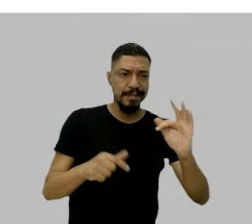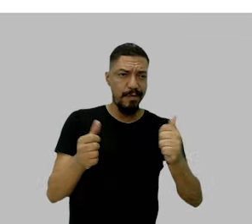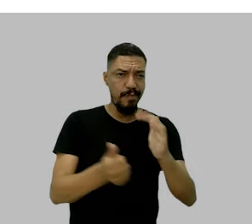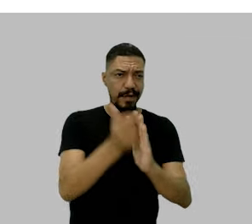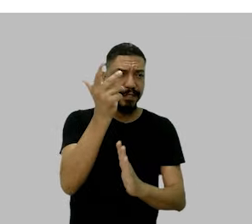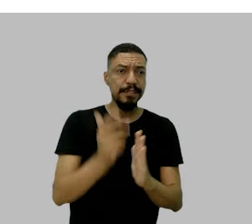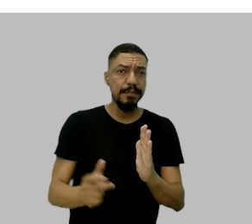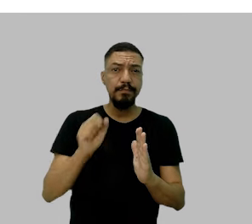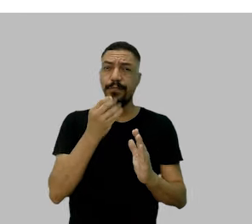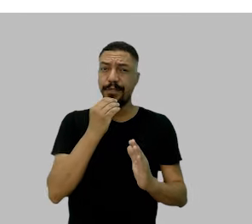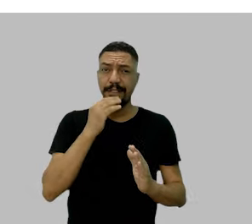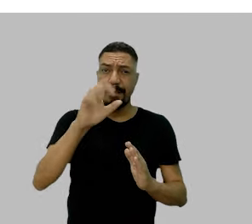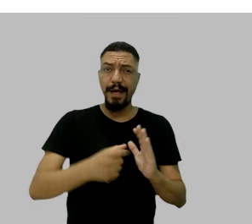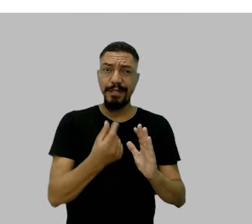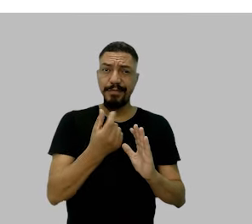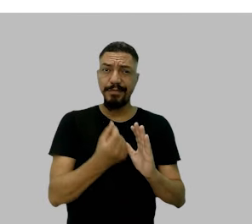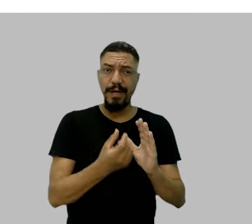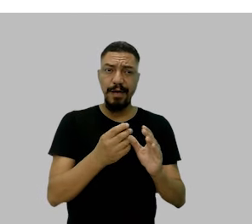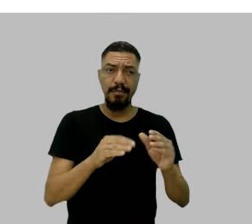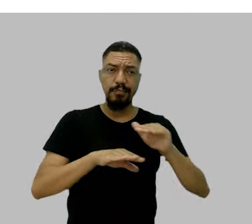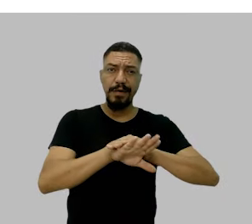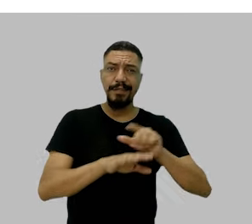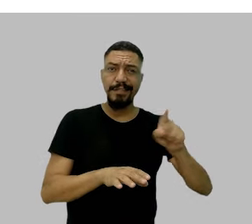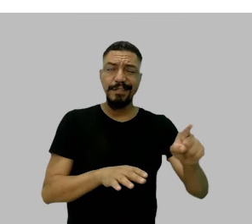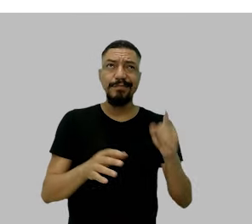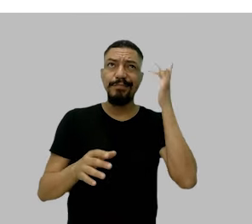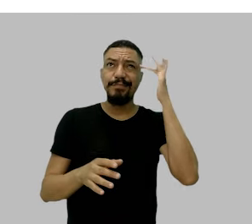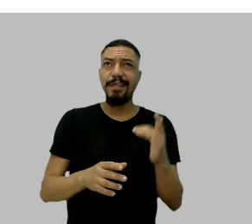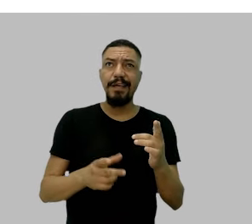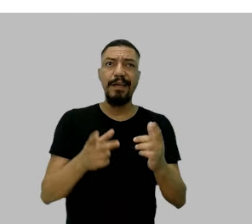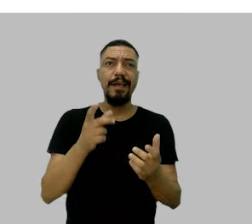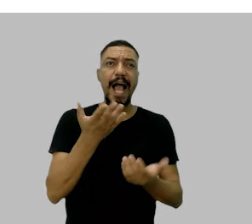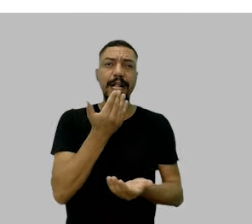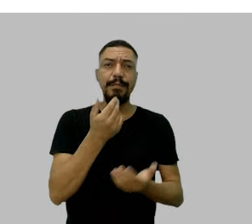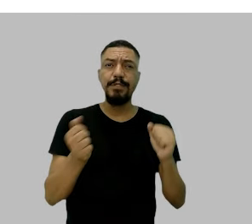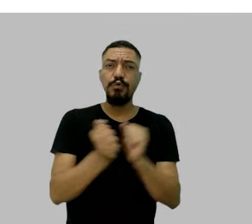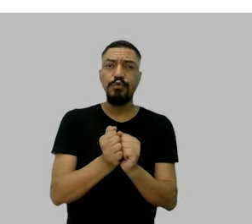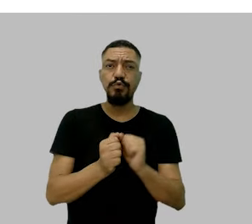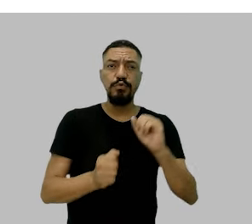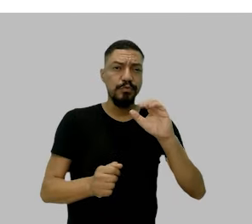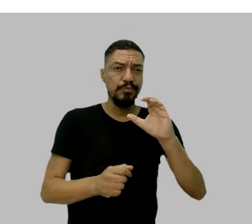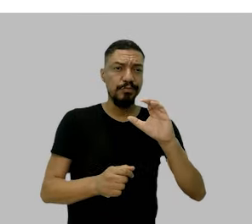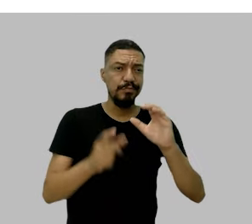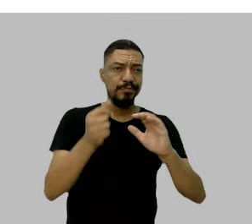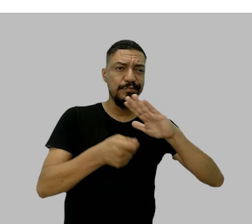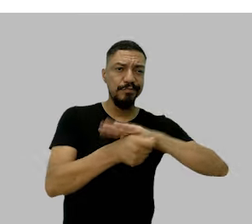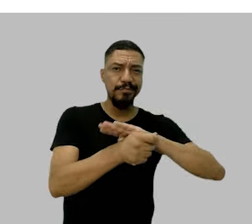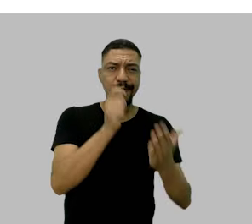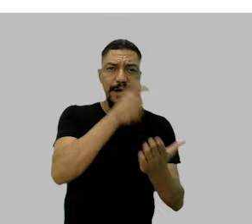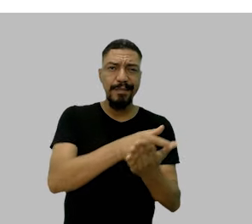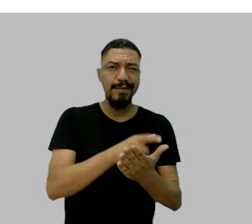cachê concentrado, sei lá, alimentação junto com o cachê ou não. Ficou ruim, concentrado,